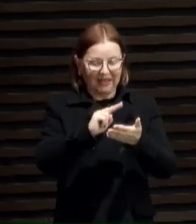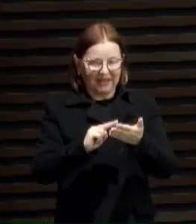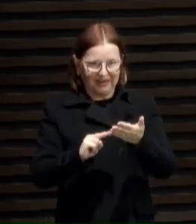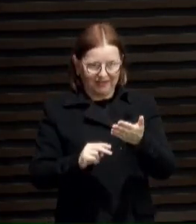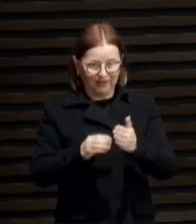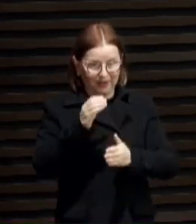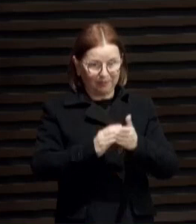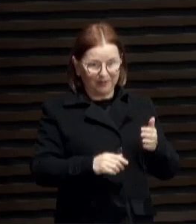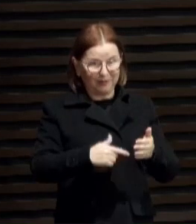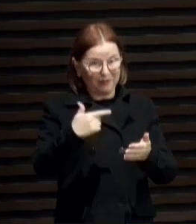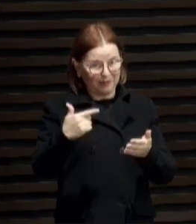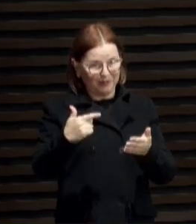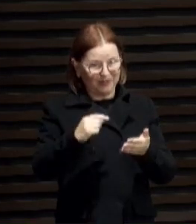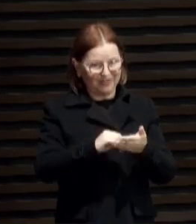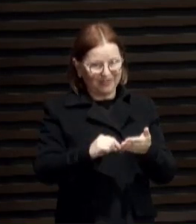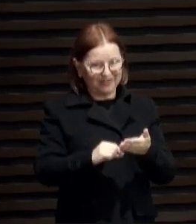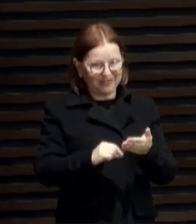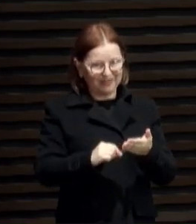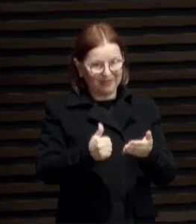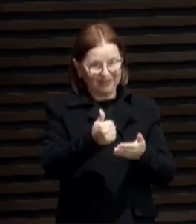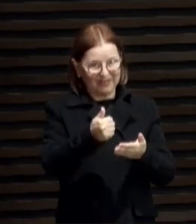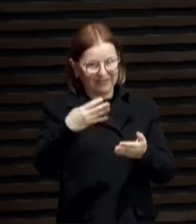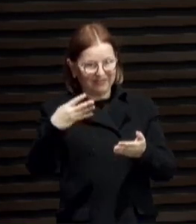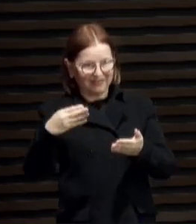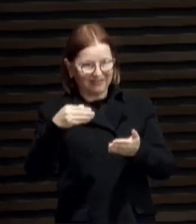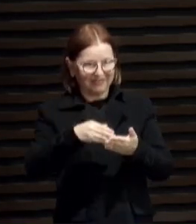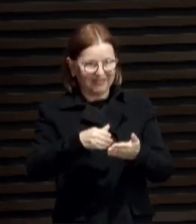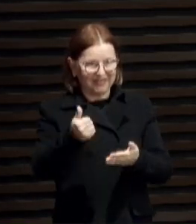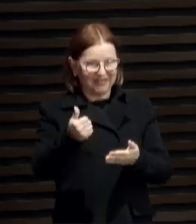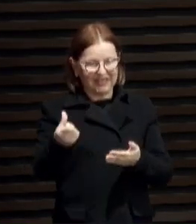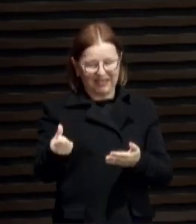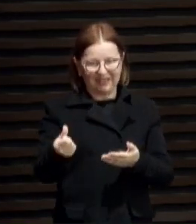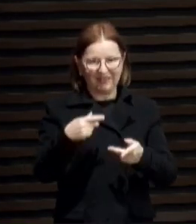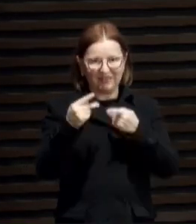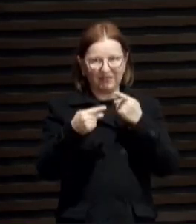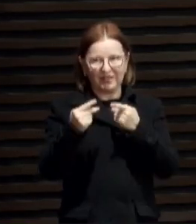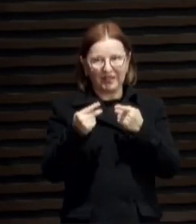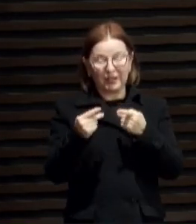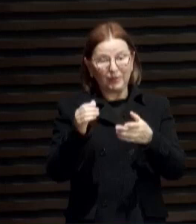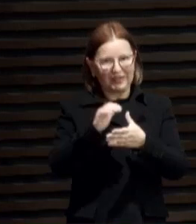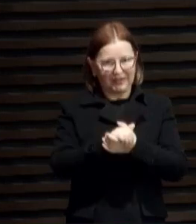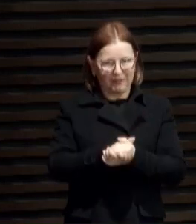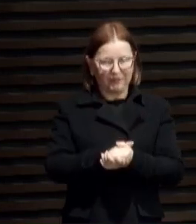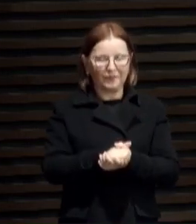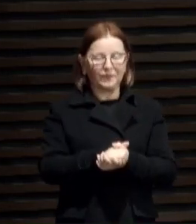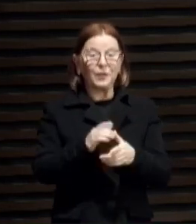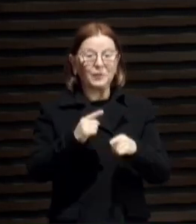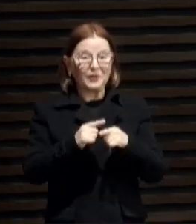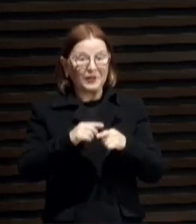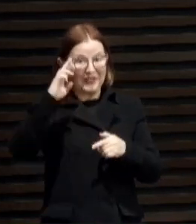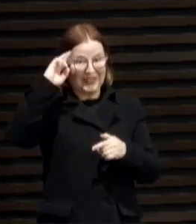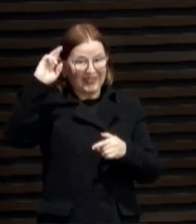capítulo 2, de 14 a 16, que fala sobre o casamento, porque o Senhor